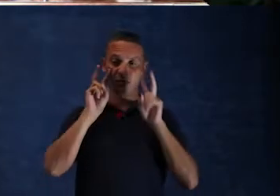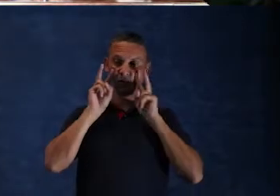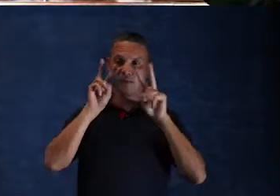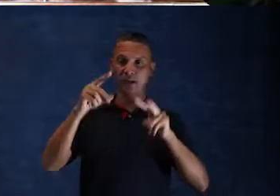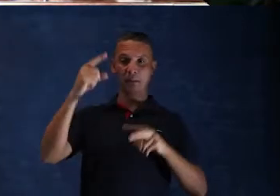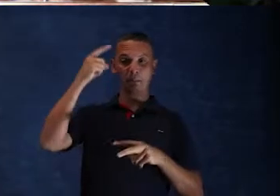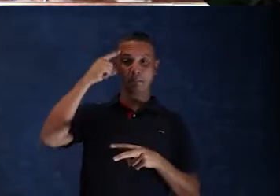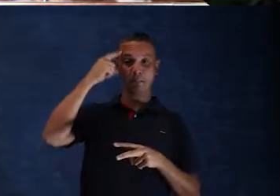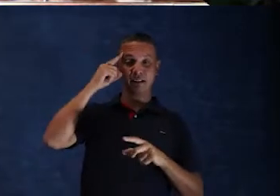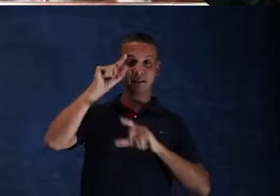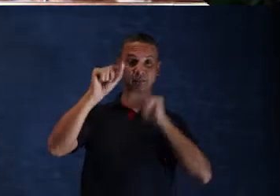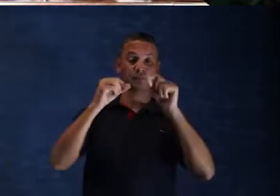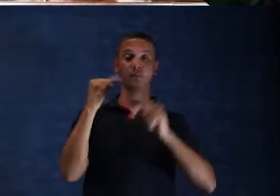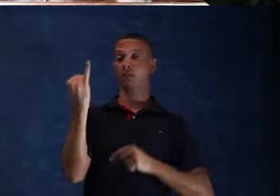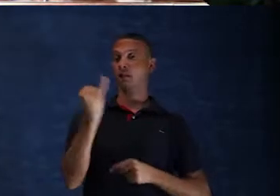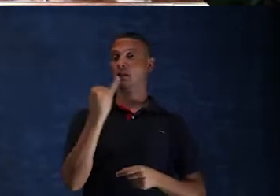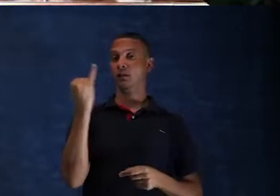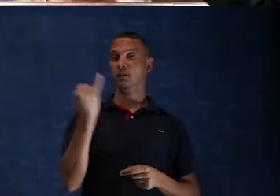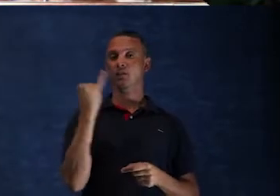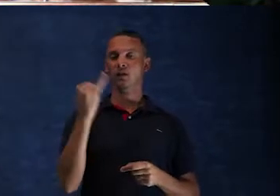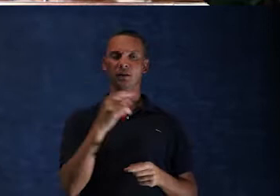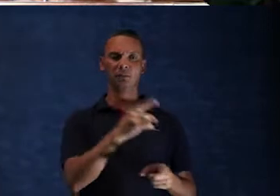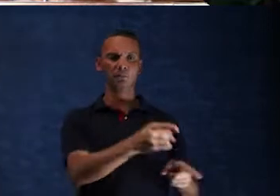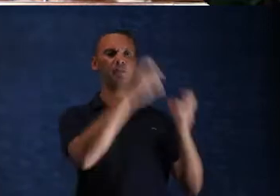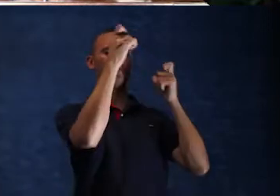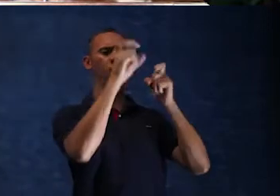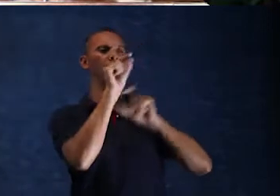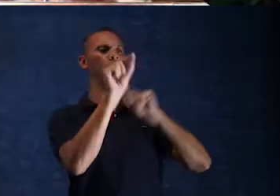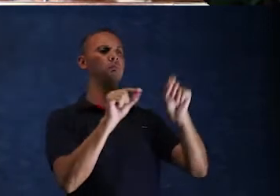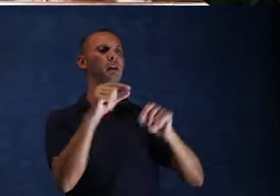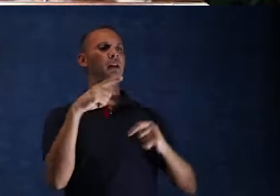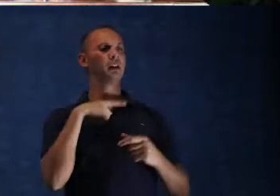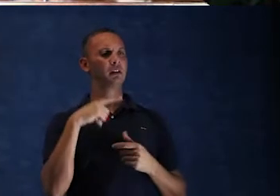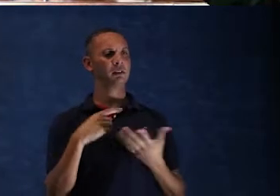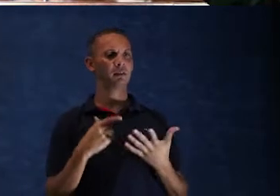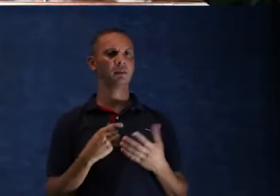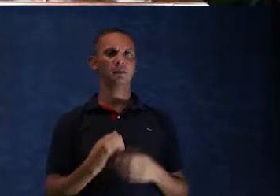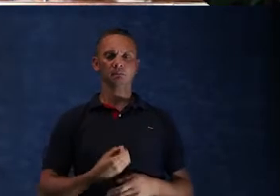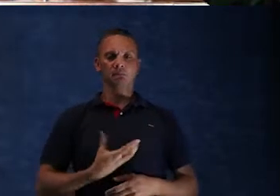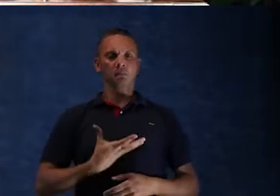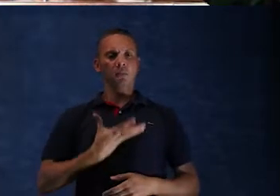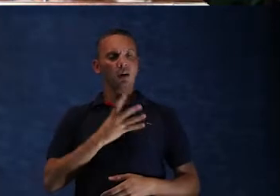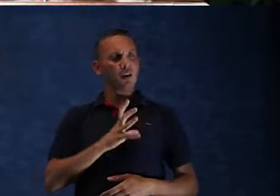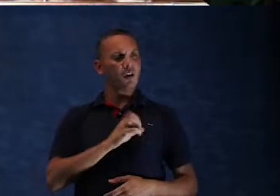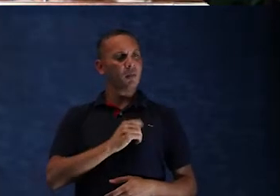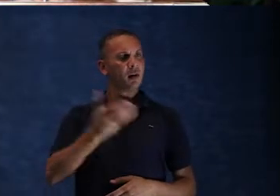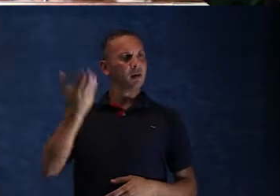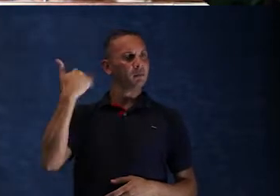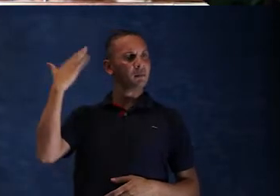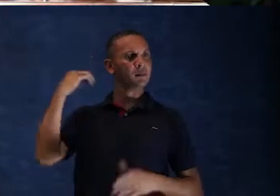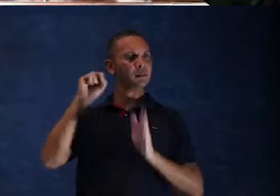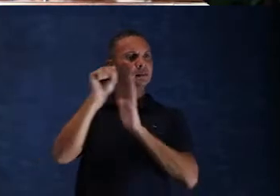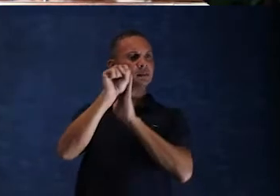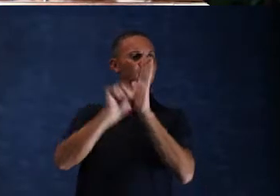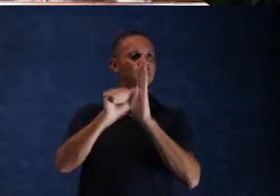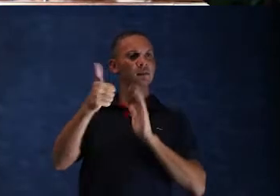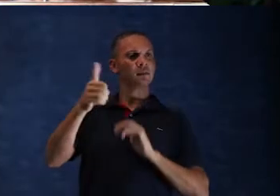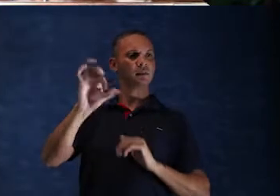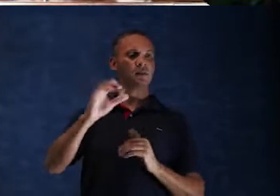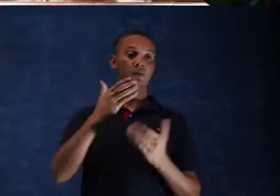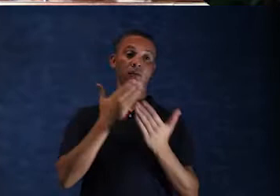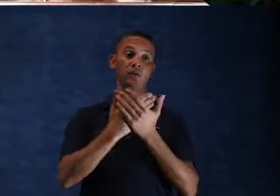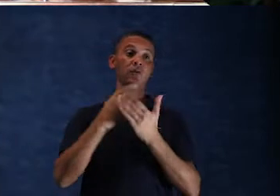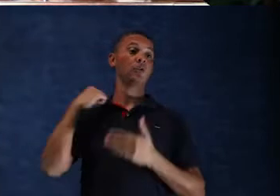referência importante para o desvelamento do assassinato, a emulação aos poetas românticos do século XIX, a Escola de Direito,